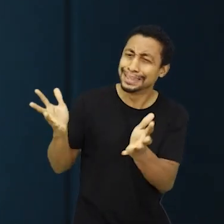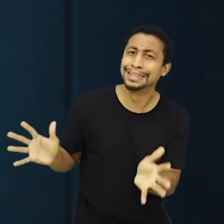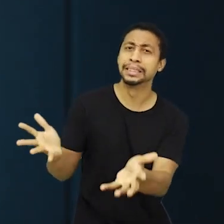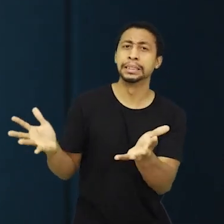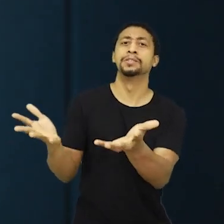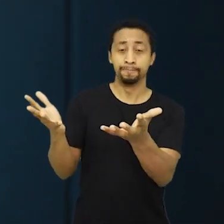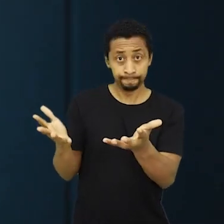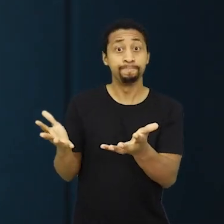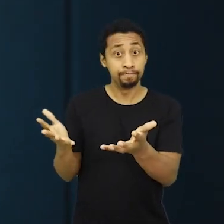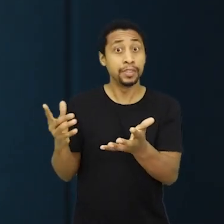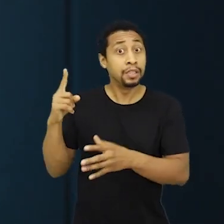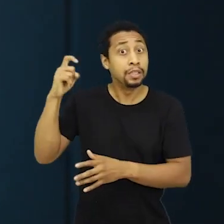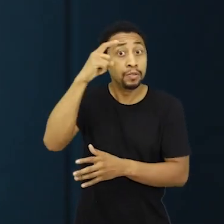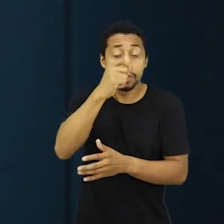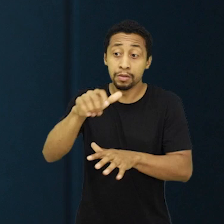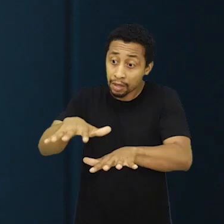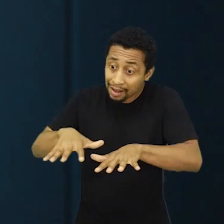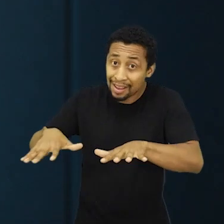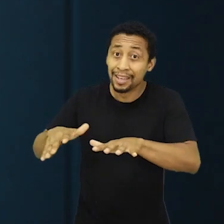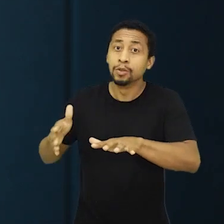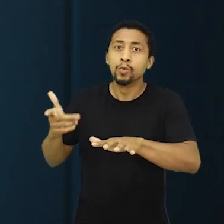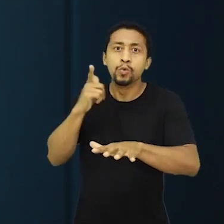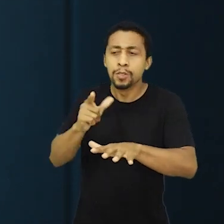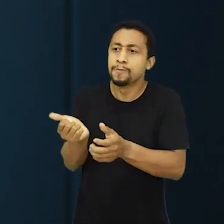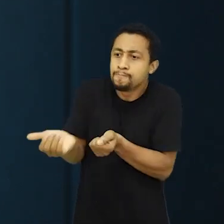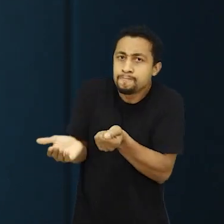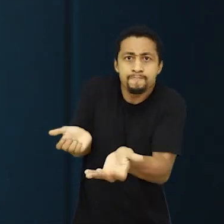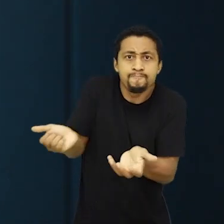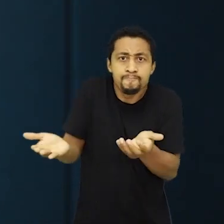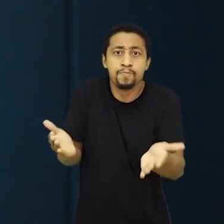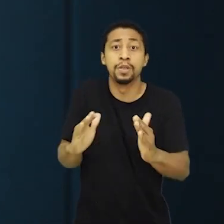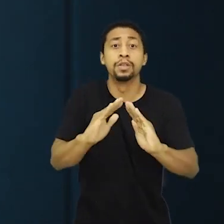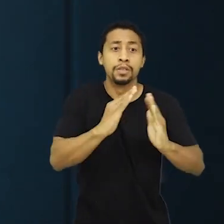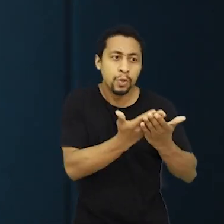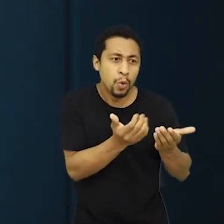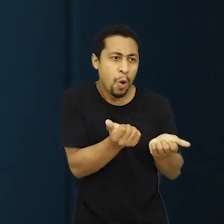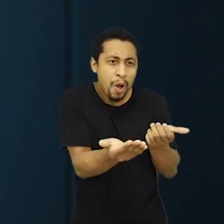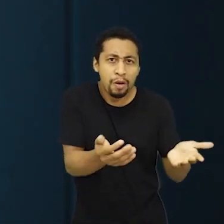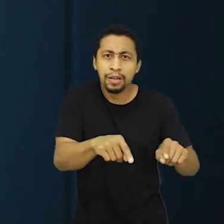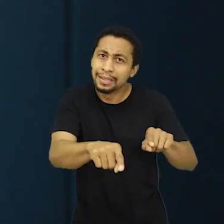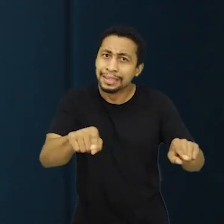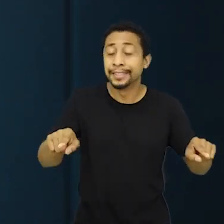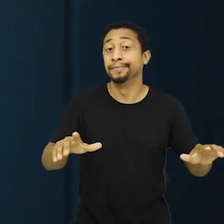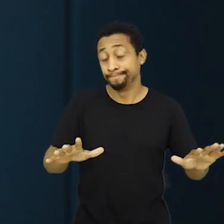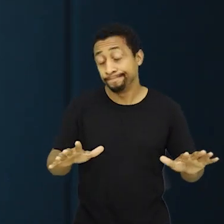chegar nesses territórios, né, nessas escolas, numa perspectiva de que as